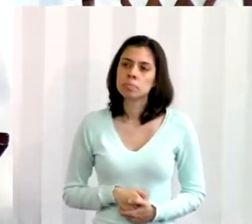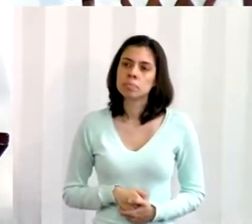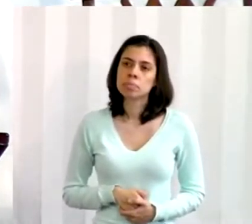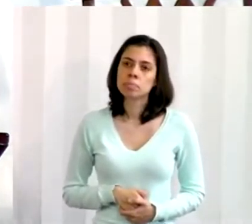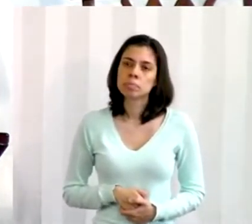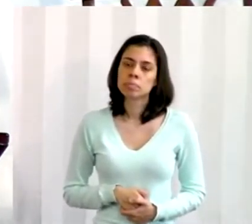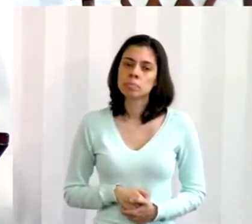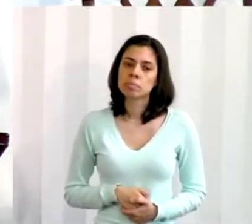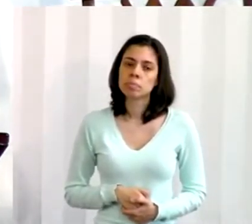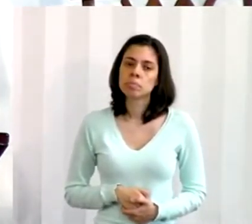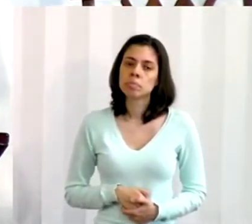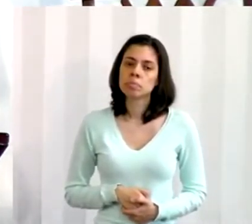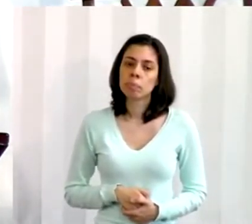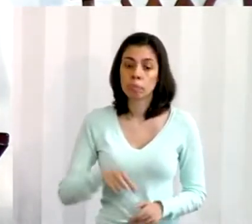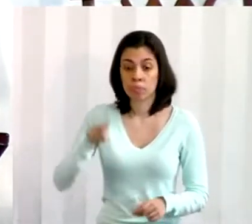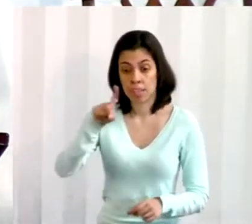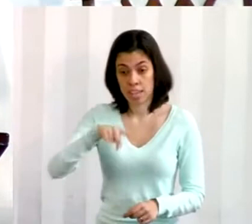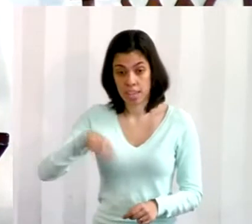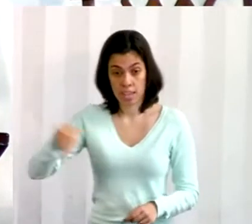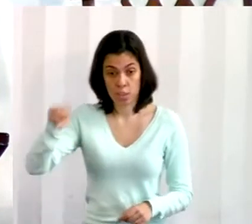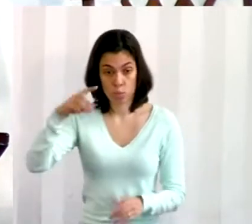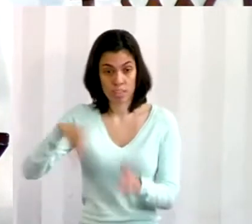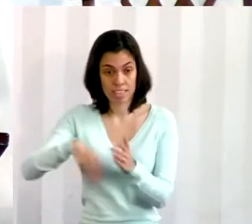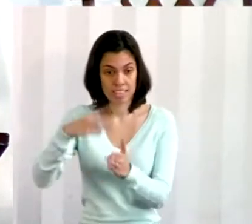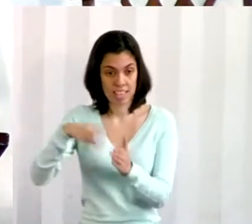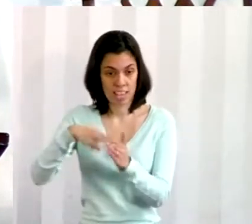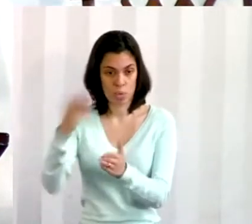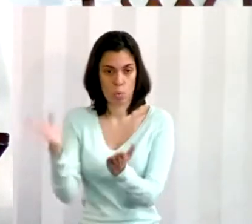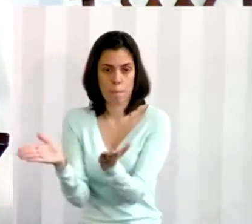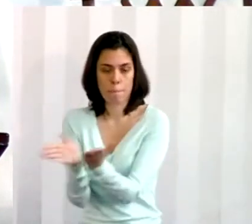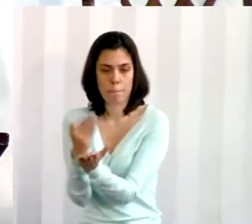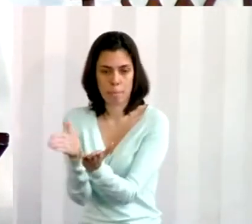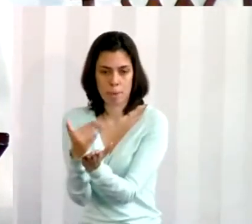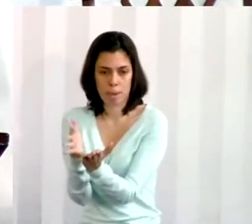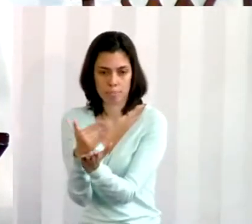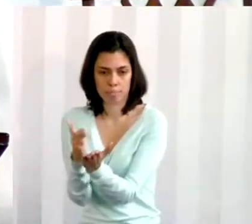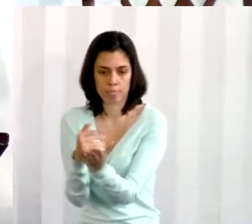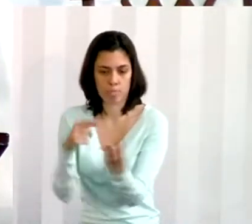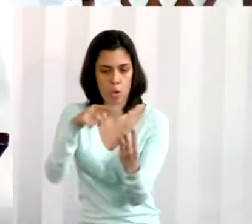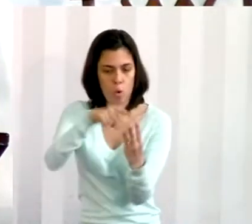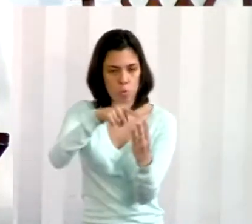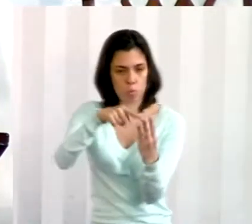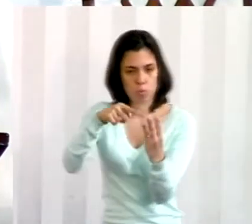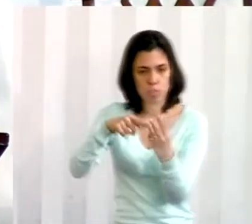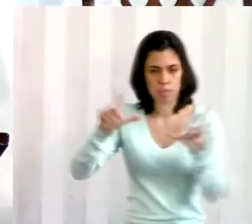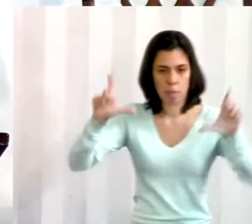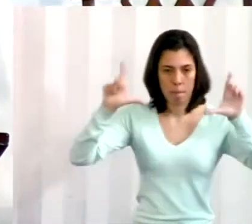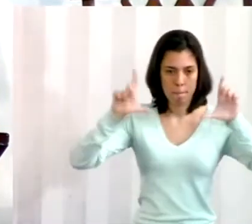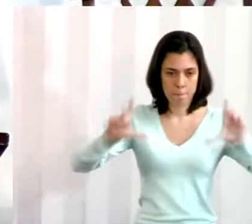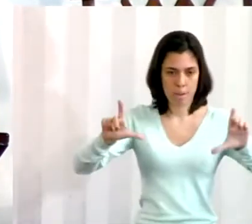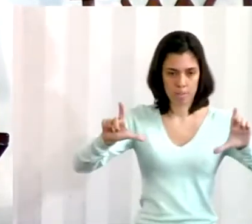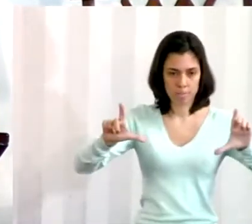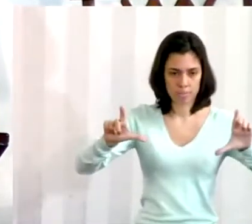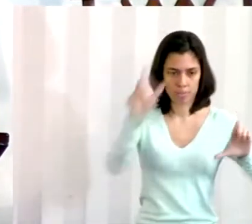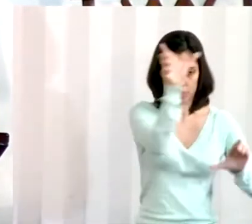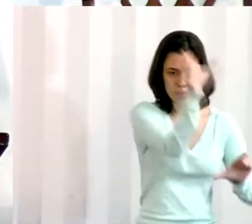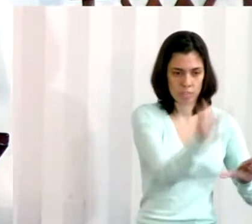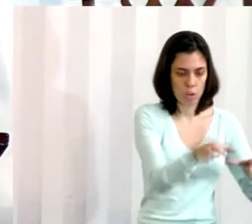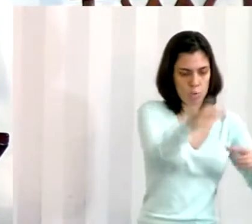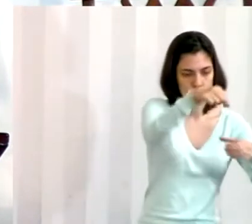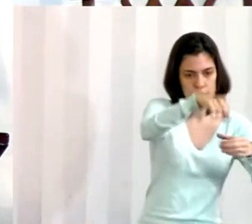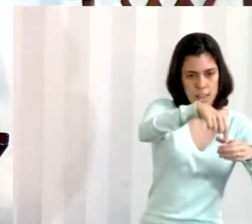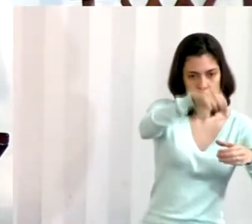Bíblia. Então, são os 3 desenhinhos que o pastor está pedindo para vocês fazerem nessa manhã. As 3 ilustrações. Uma sementinha,